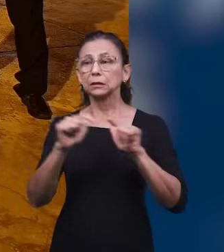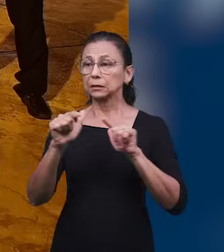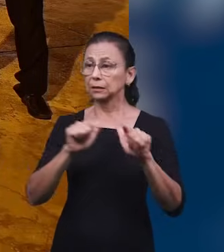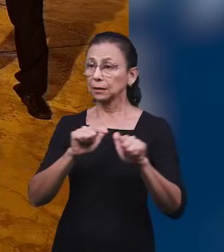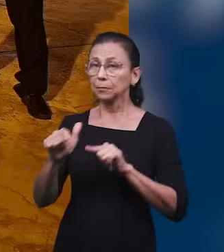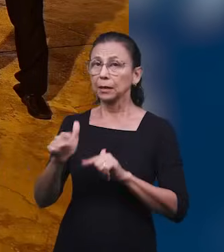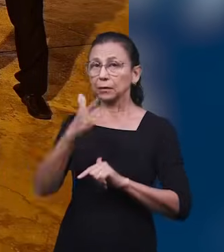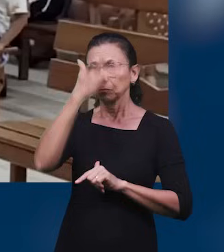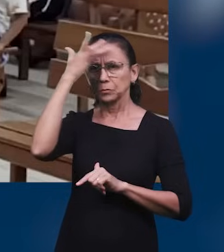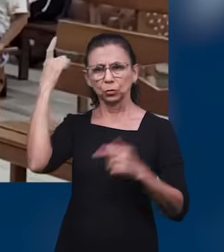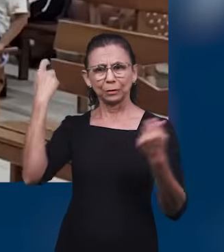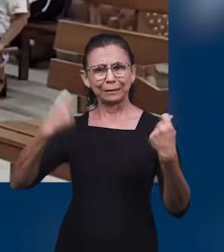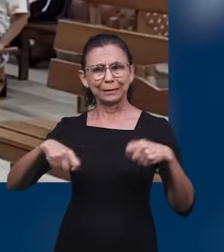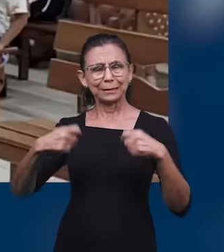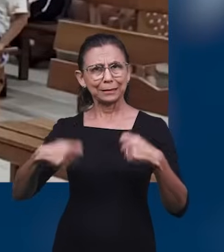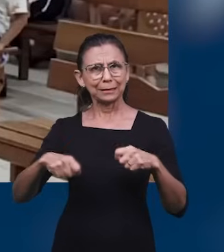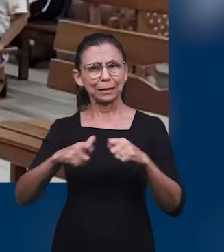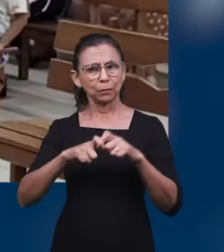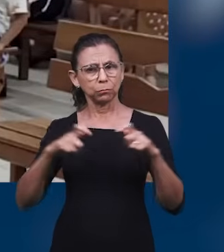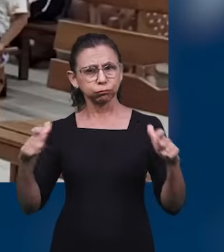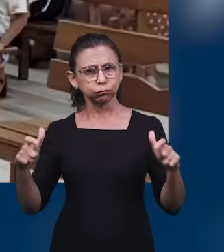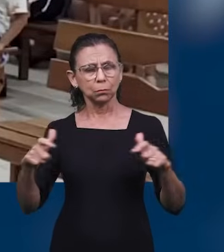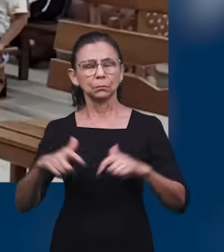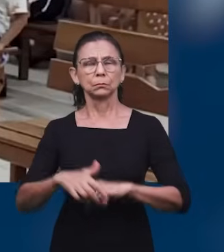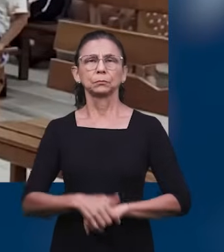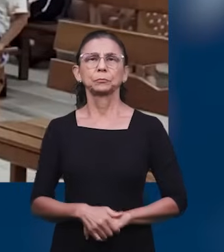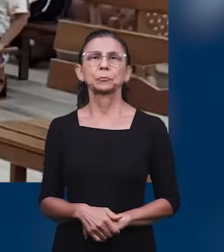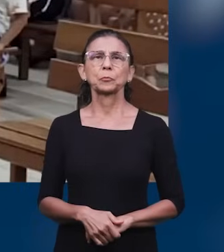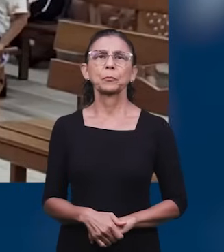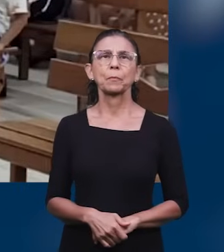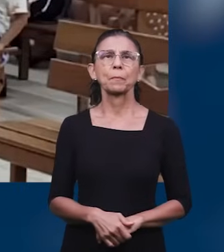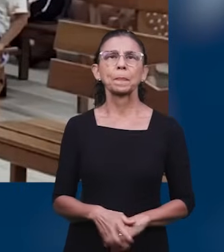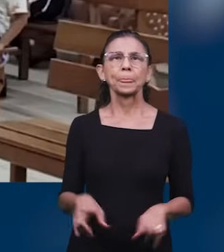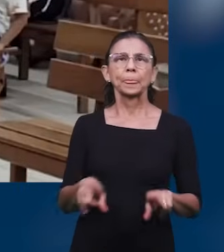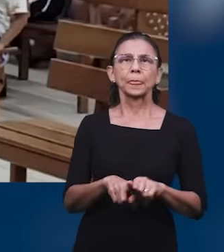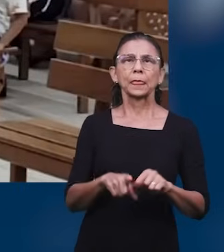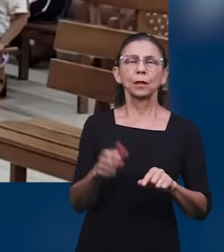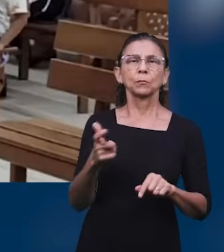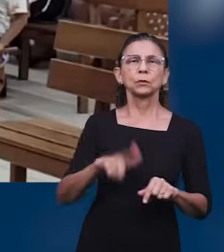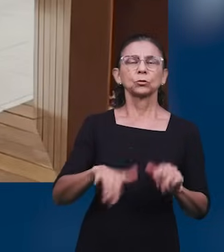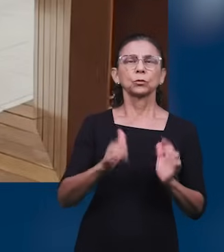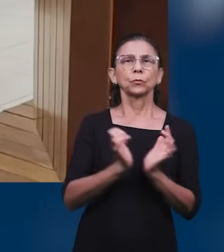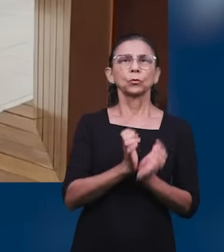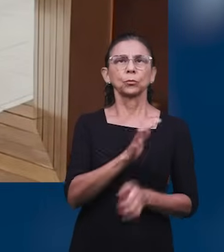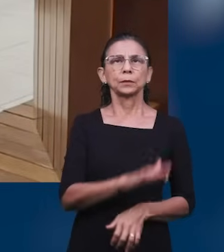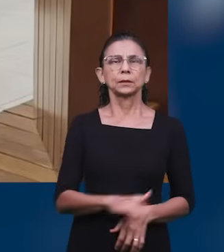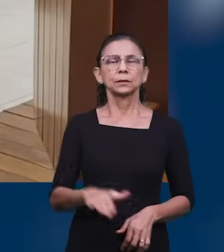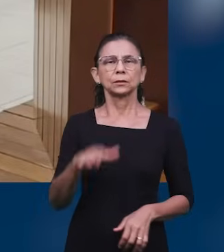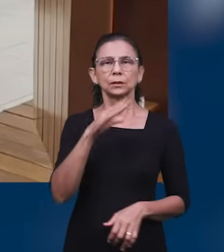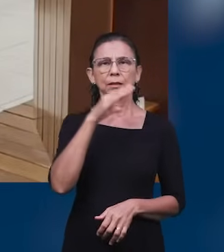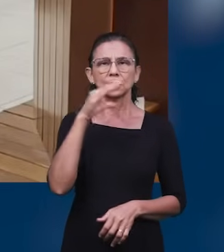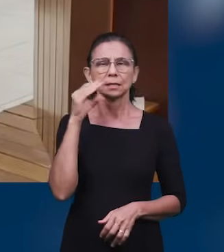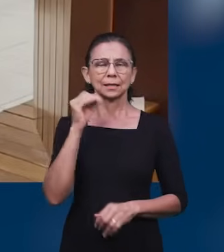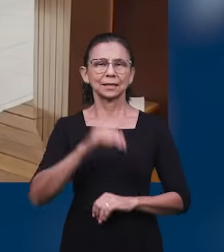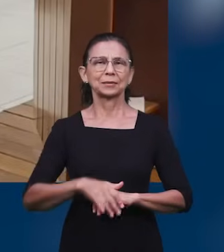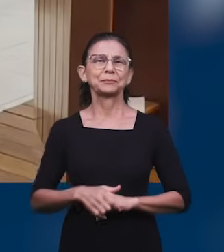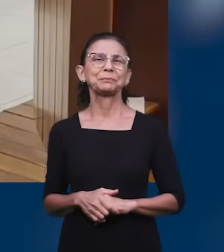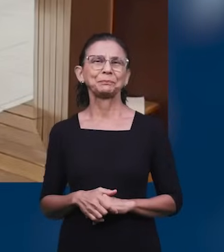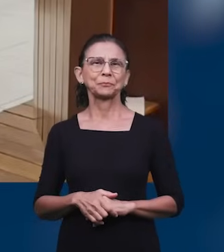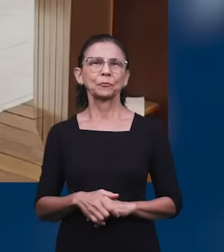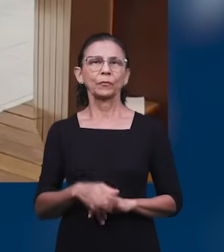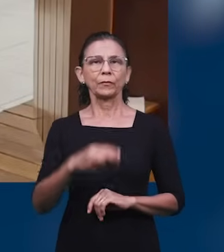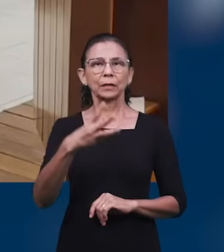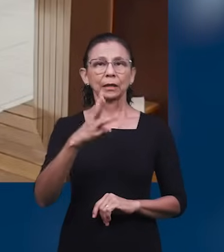estão necessitadas. No sábado, aconteceu a evangelização de classes na ICM Vila Nova, onde estiveram presentes com a